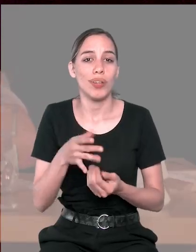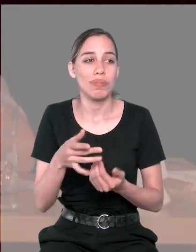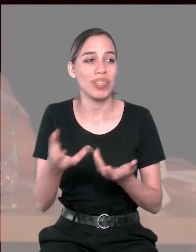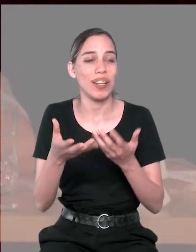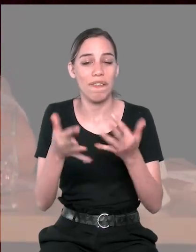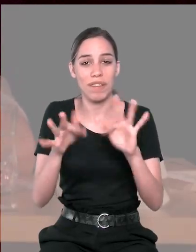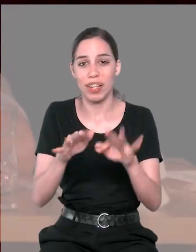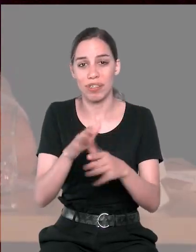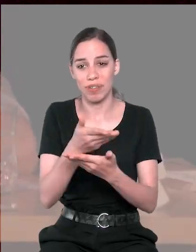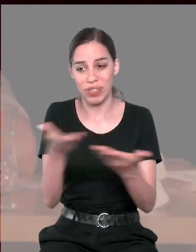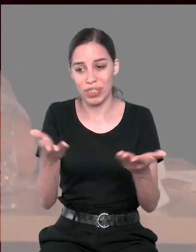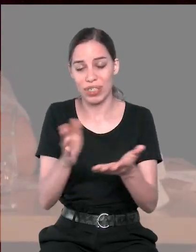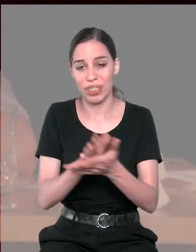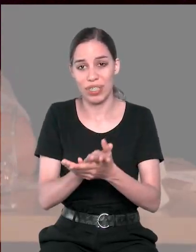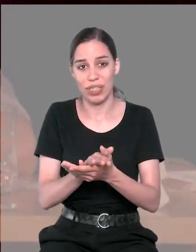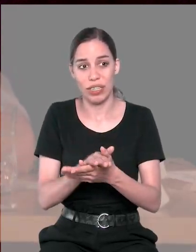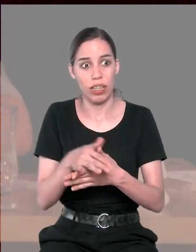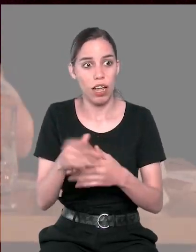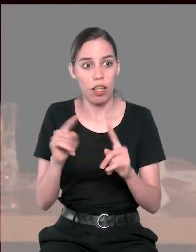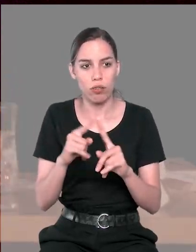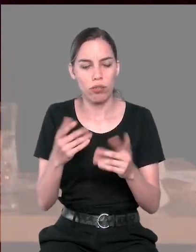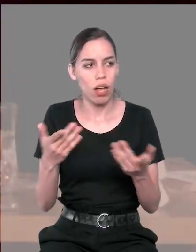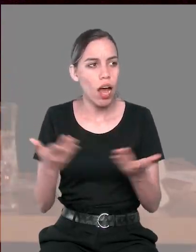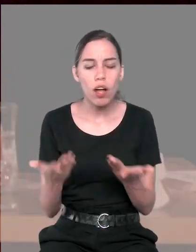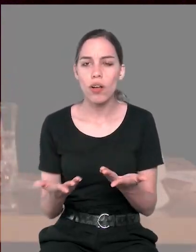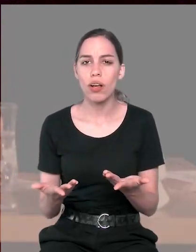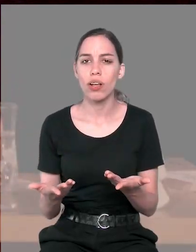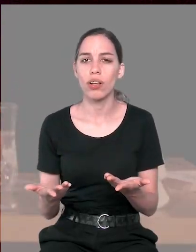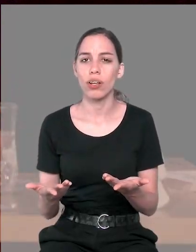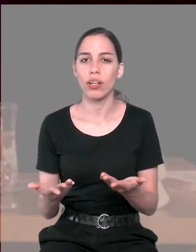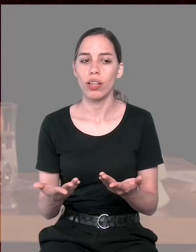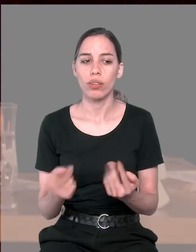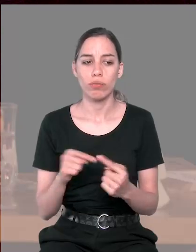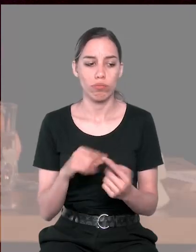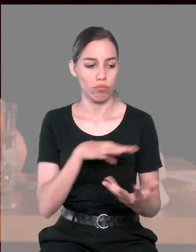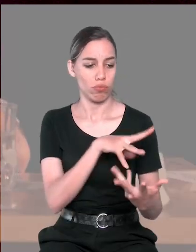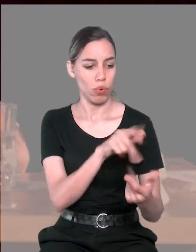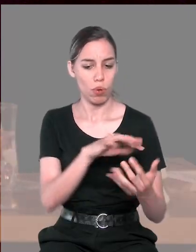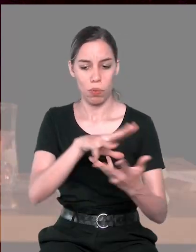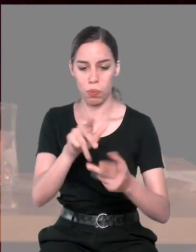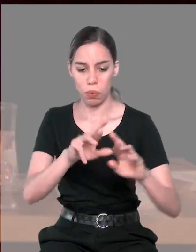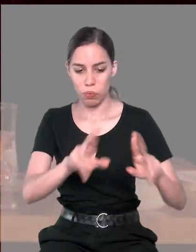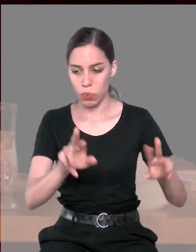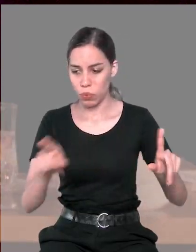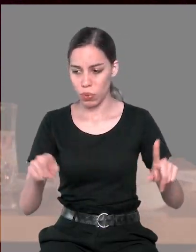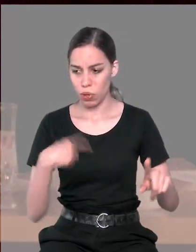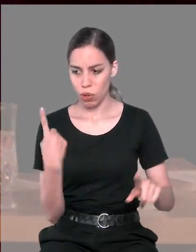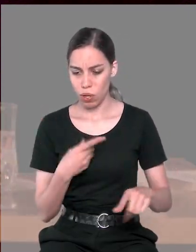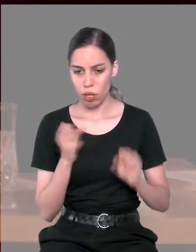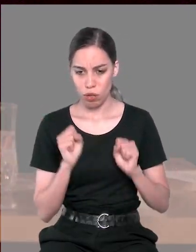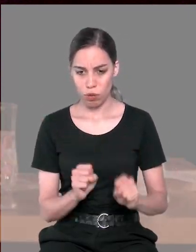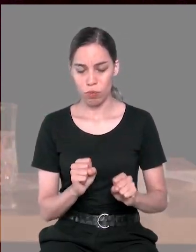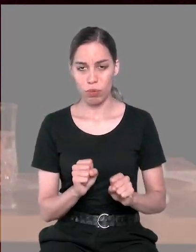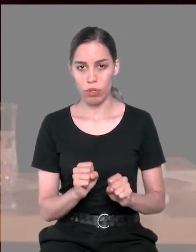vocês. Bom, mas e agora, né? E agora, como é que a gente, a partir desses mundos heterogêneos, a gente pode, de alguma